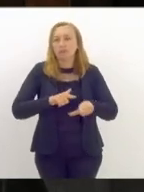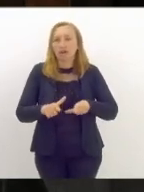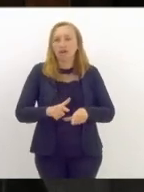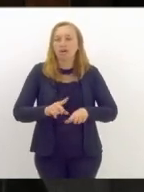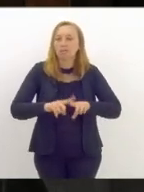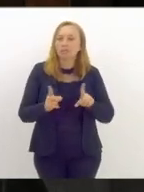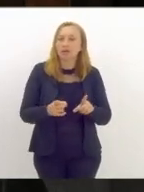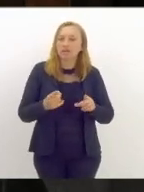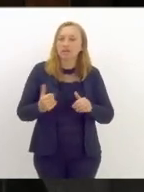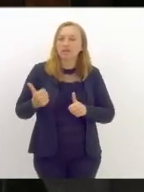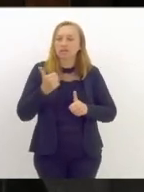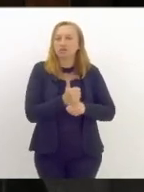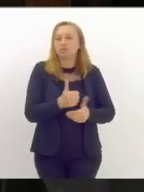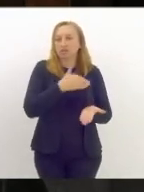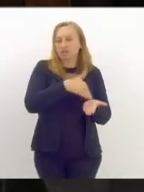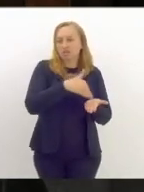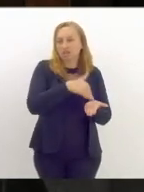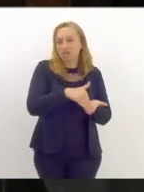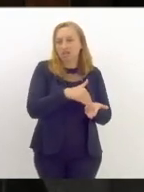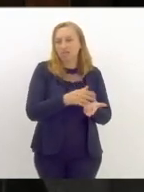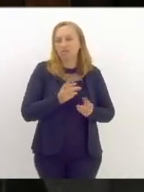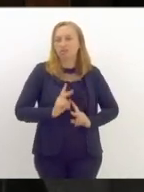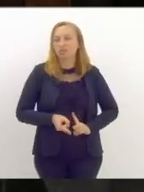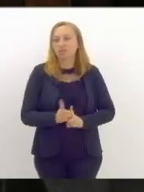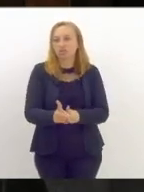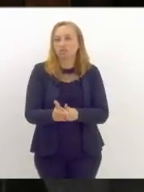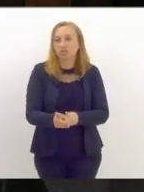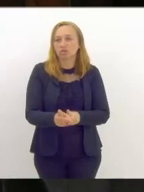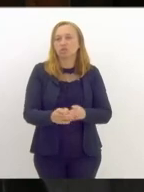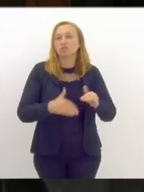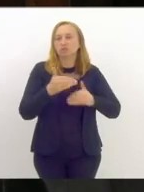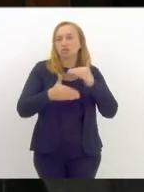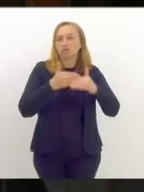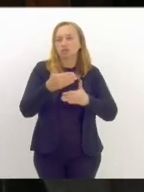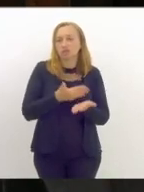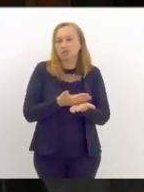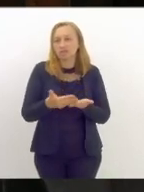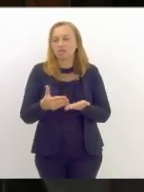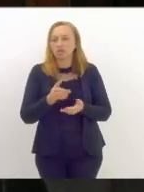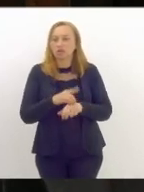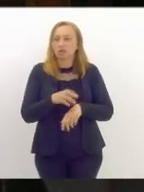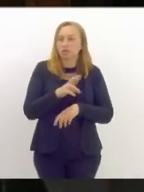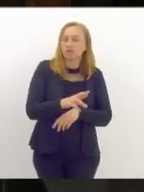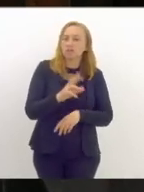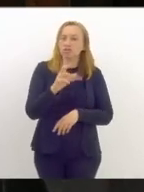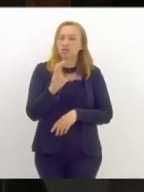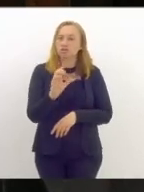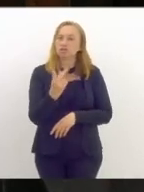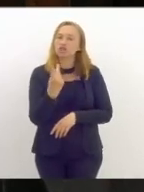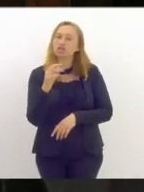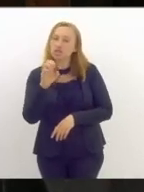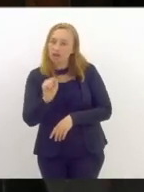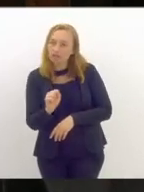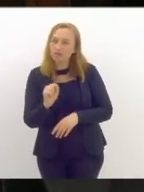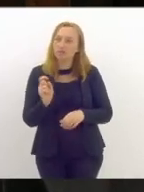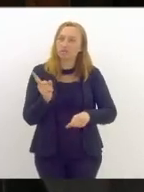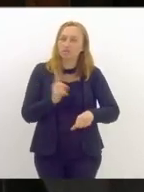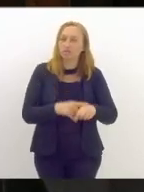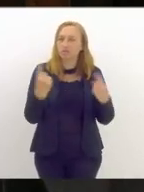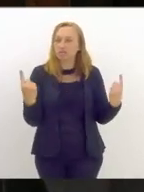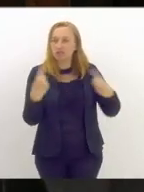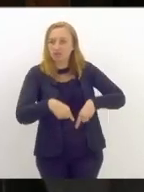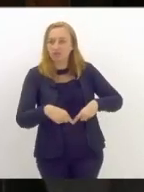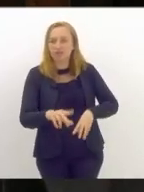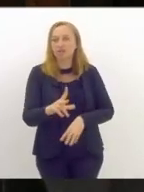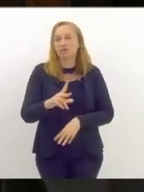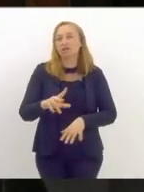gente assumiu a secretaria com a missão de dar continuidade ao processo de reestruturação que foi iniciado pelo Dr. Chaves, tendo que enfrentar ao mesmo tempo os desafios impostos